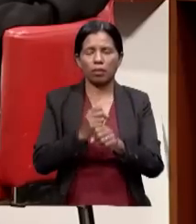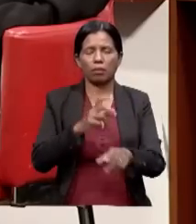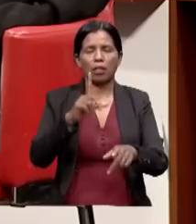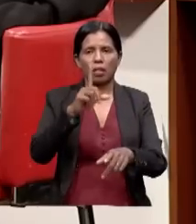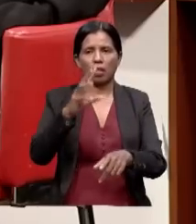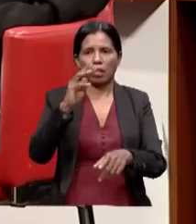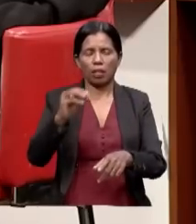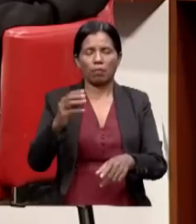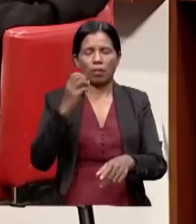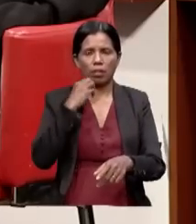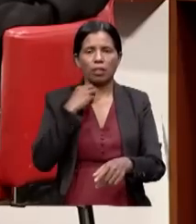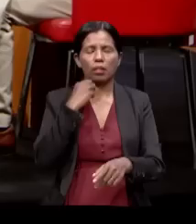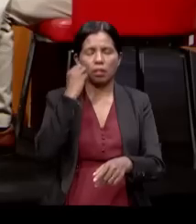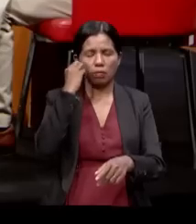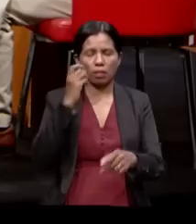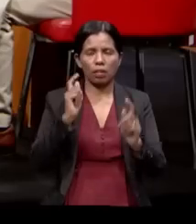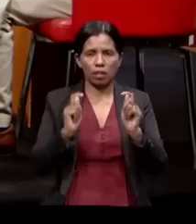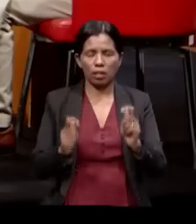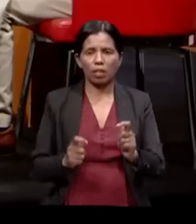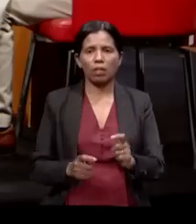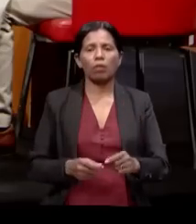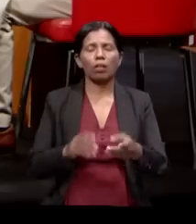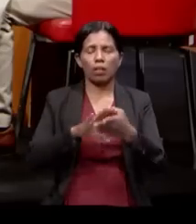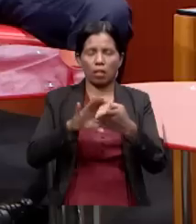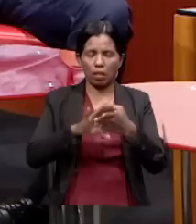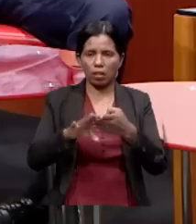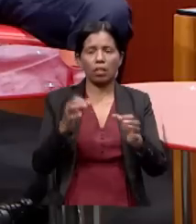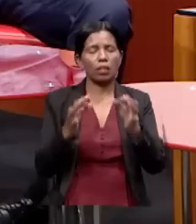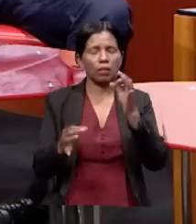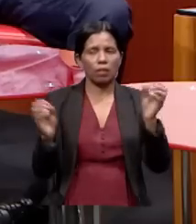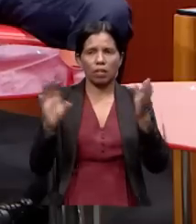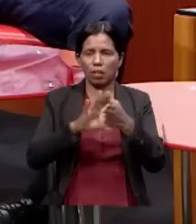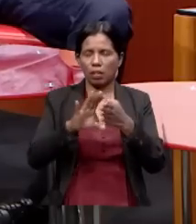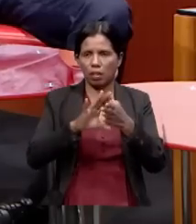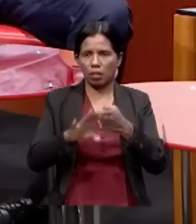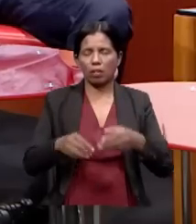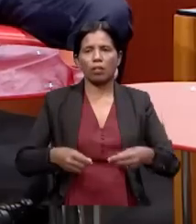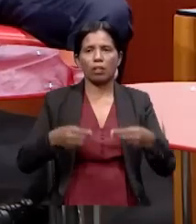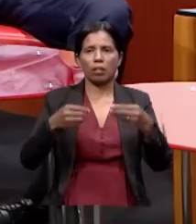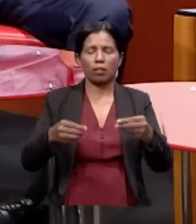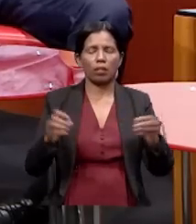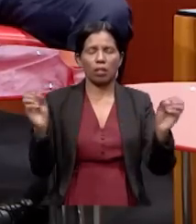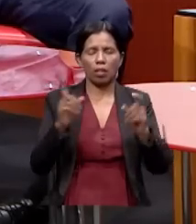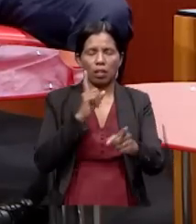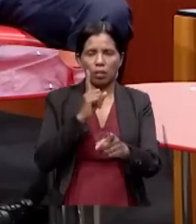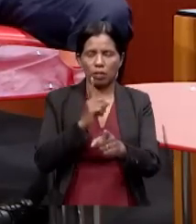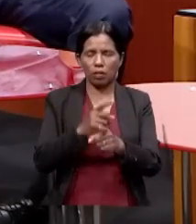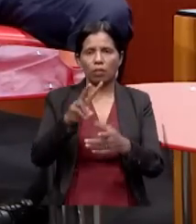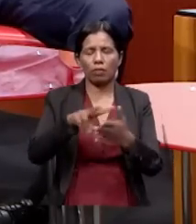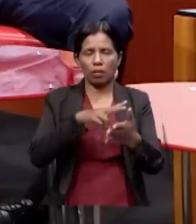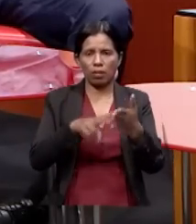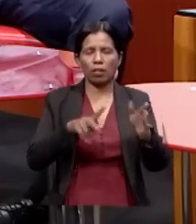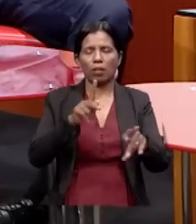LM e na residência tem que ir ao mandado judicial. Quando lá ia mandado uma apreensão refere ilegal, não viola ona e